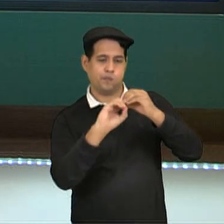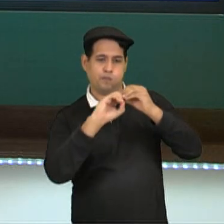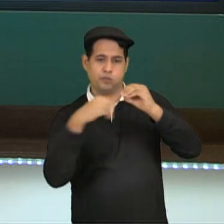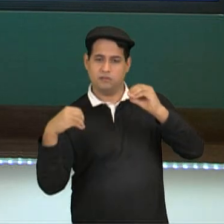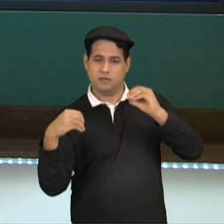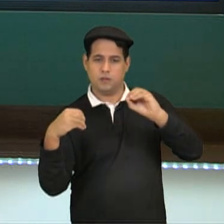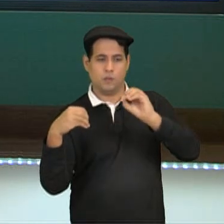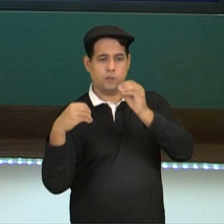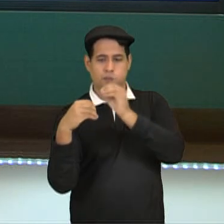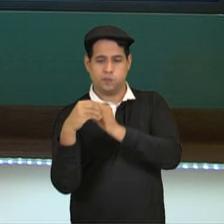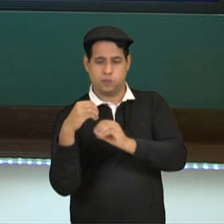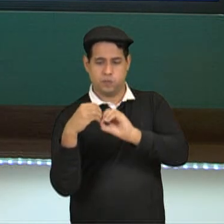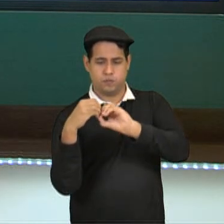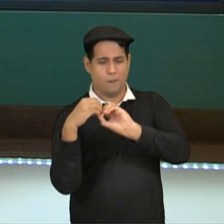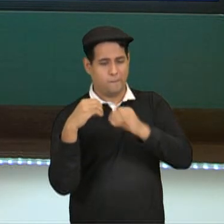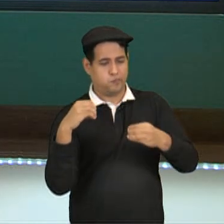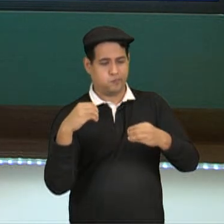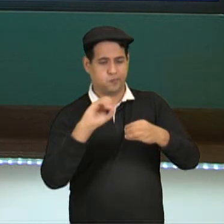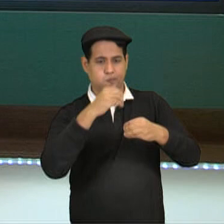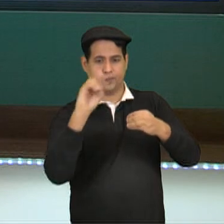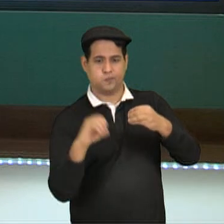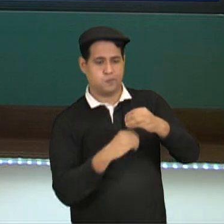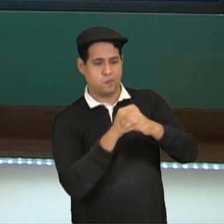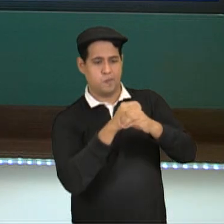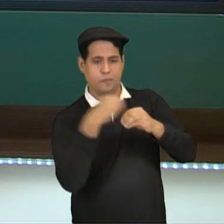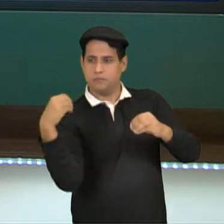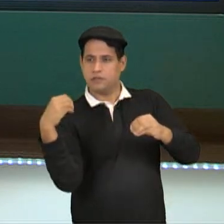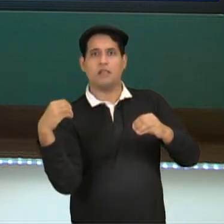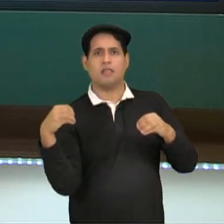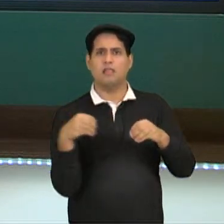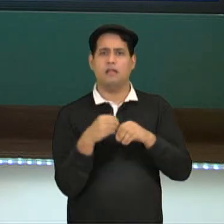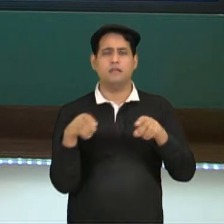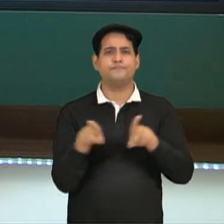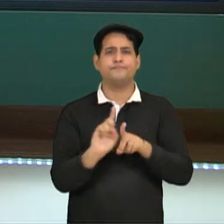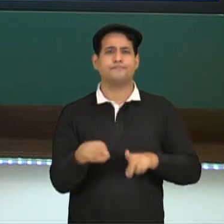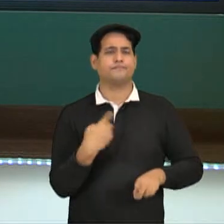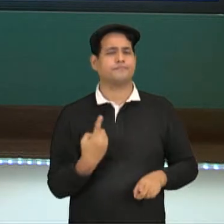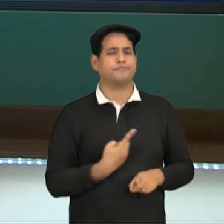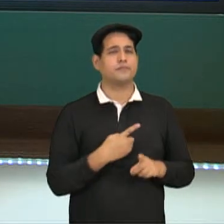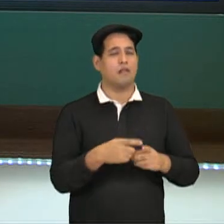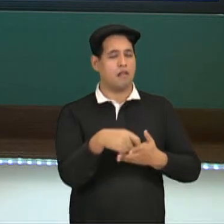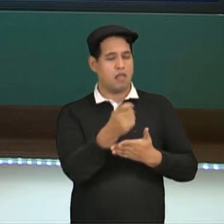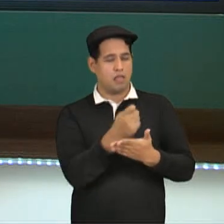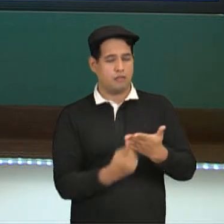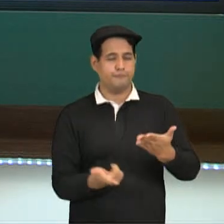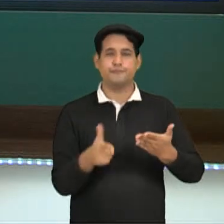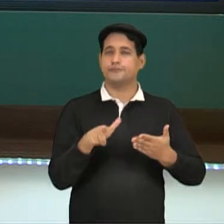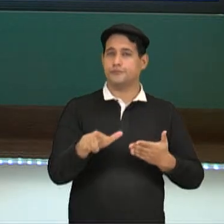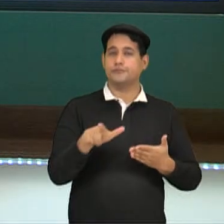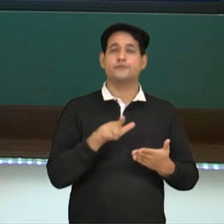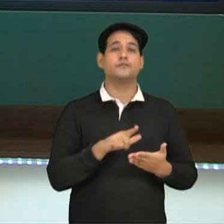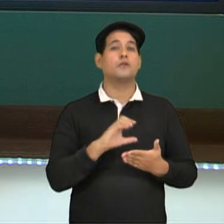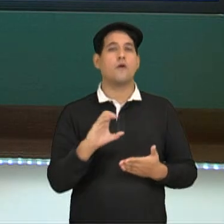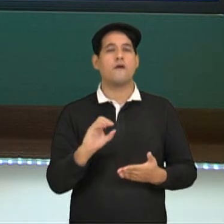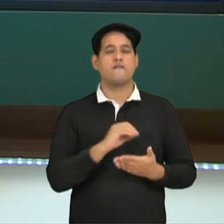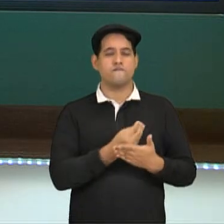qualquer lugar pré-determinado. E isso torna possível a gente reescrever o código da